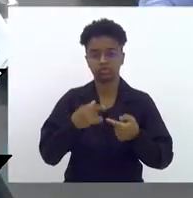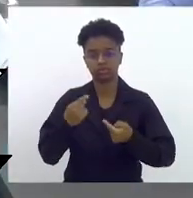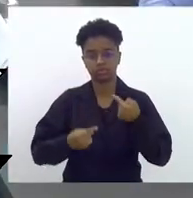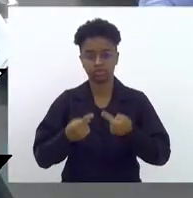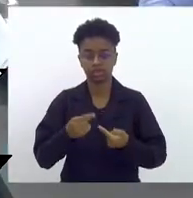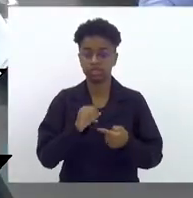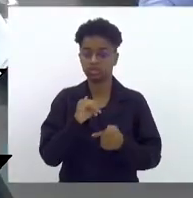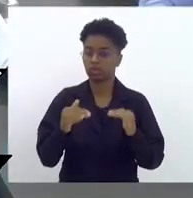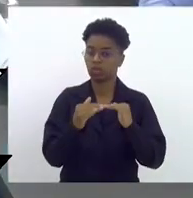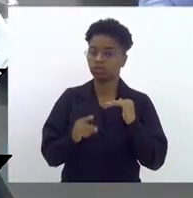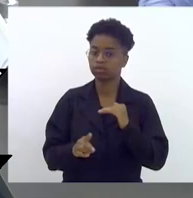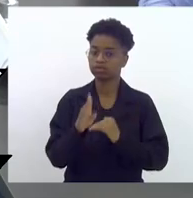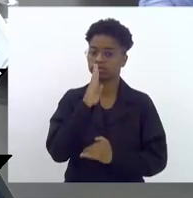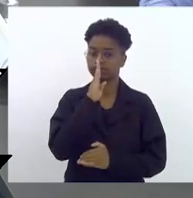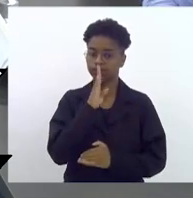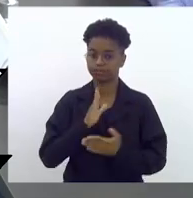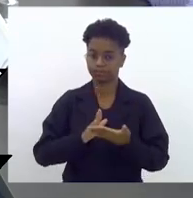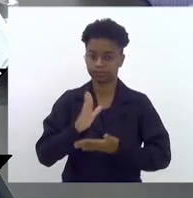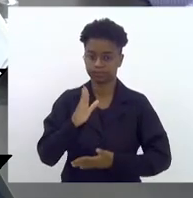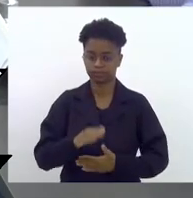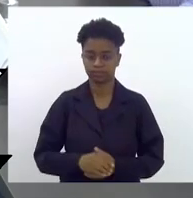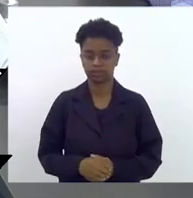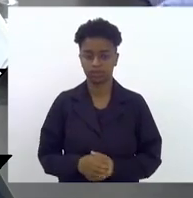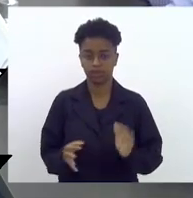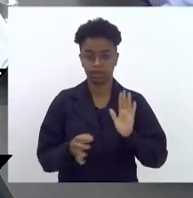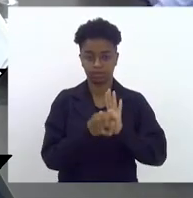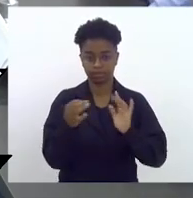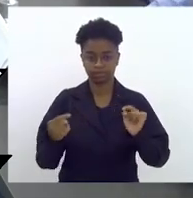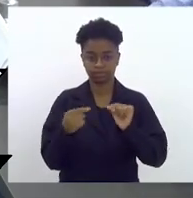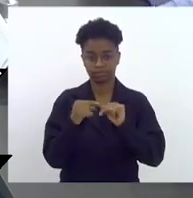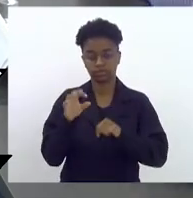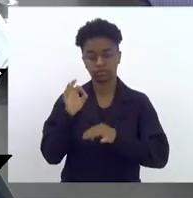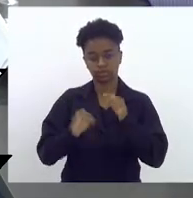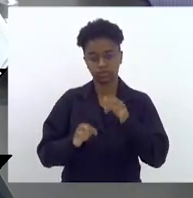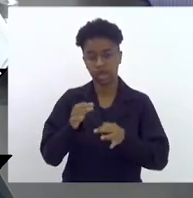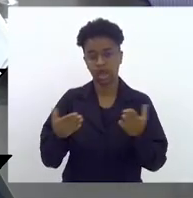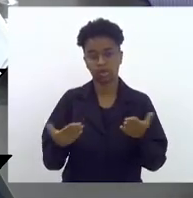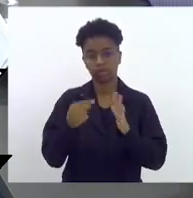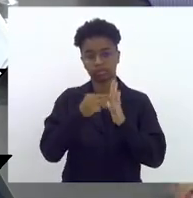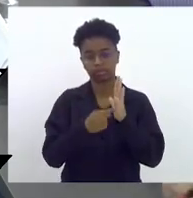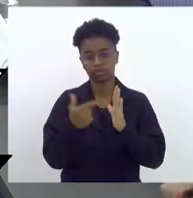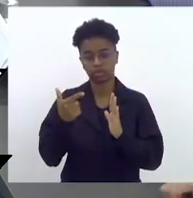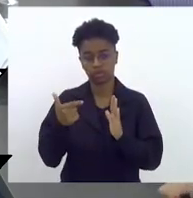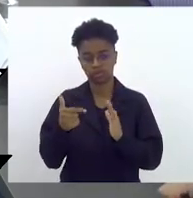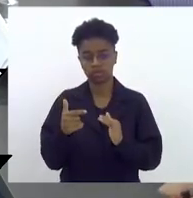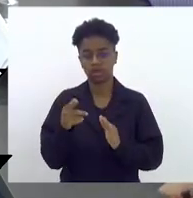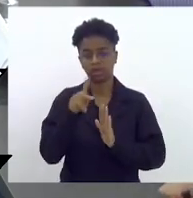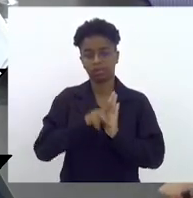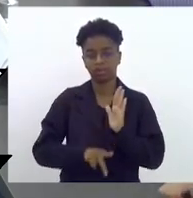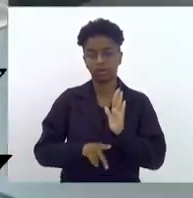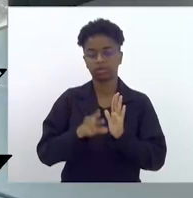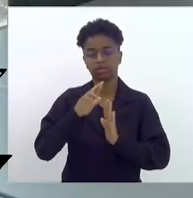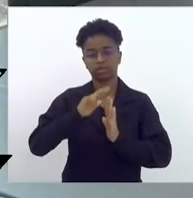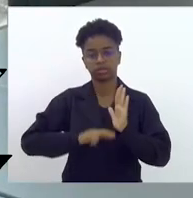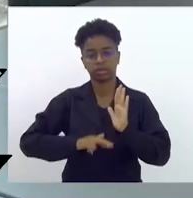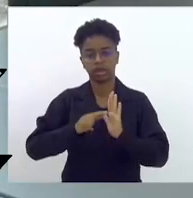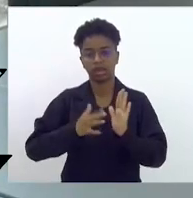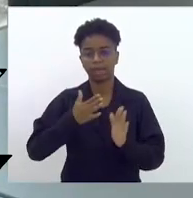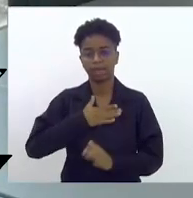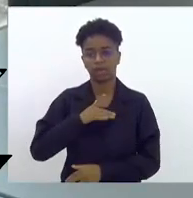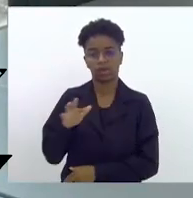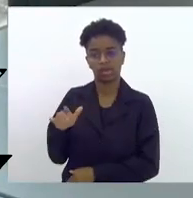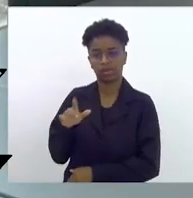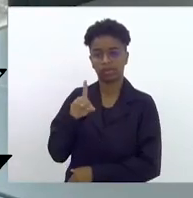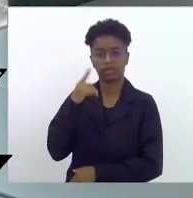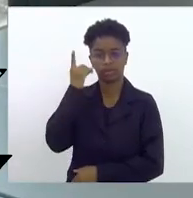senhores que aprovam permaneçam Como estão aprovado aparecer pela juridicidade passa o 12 da pauta os projetos de relatoria do meu querido